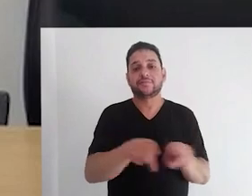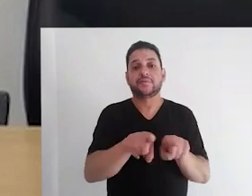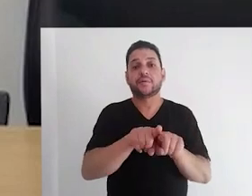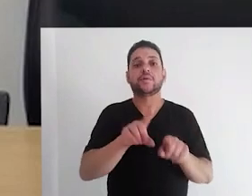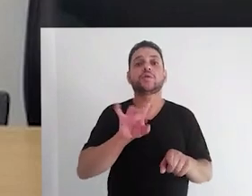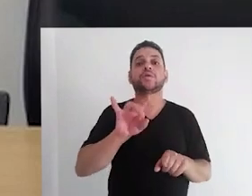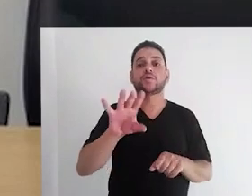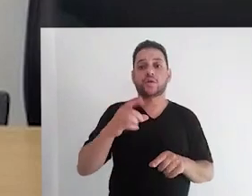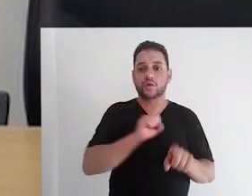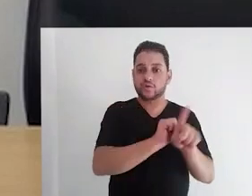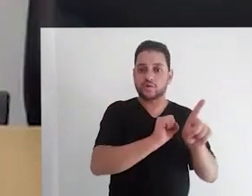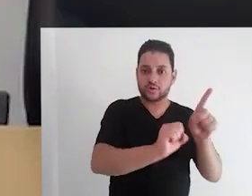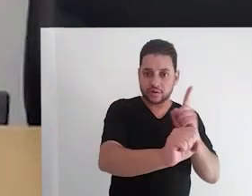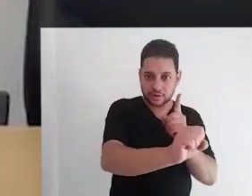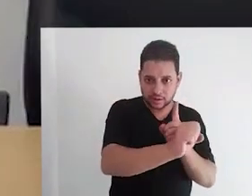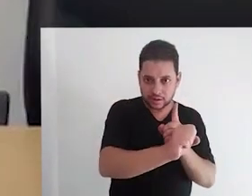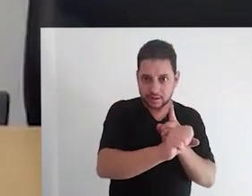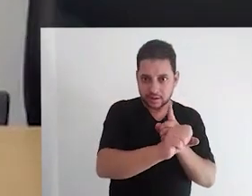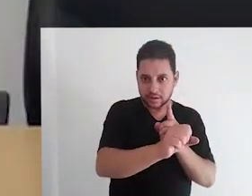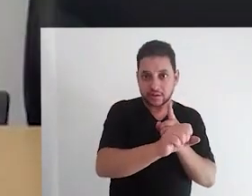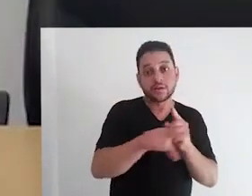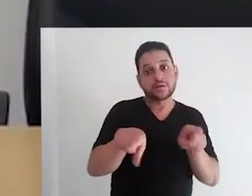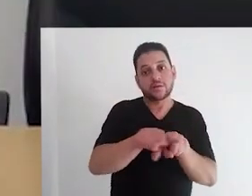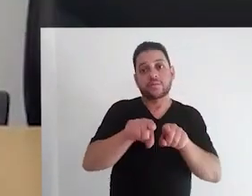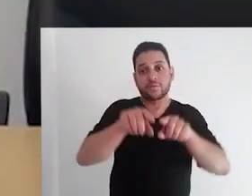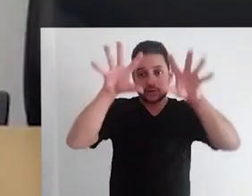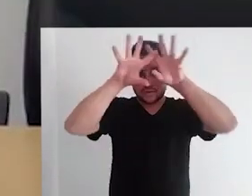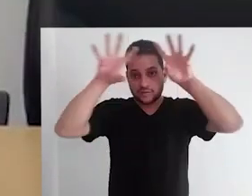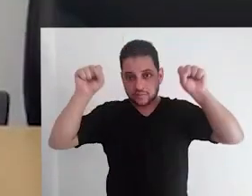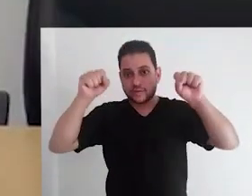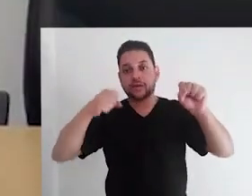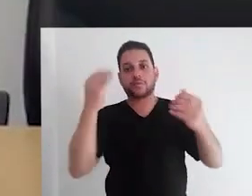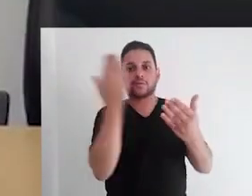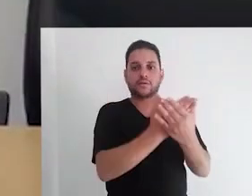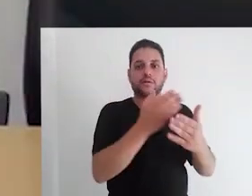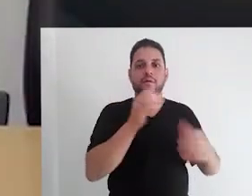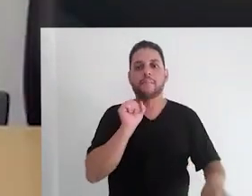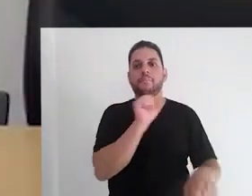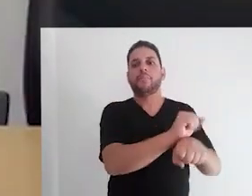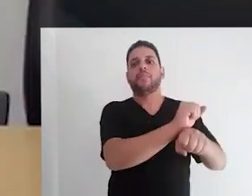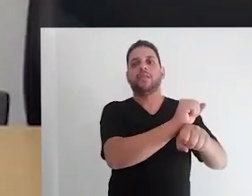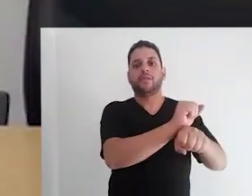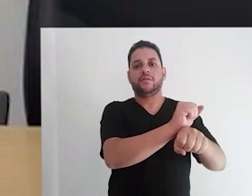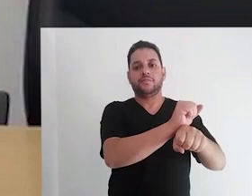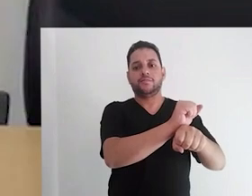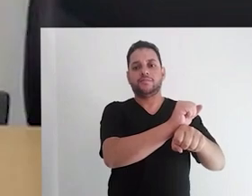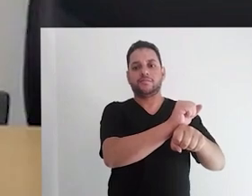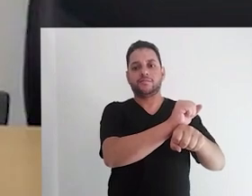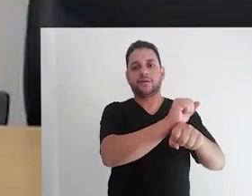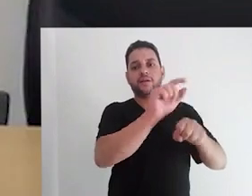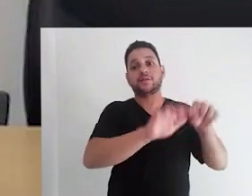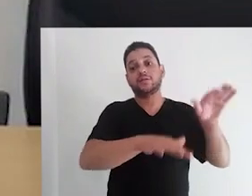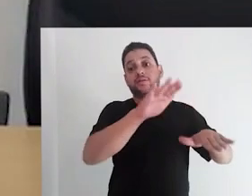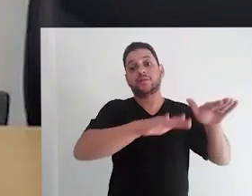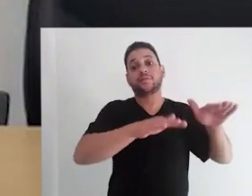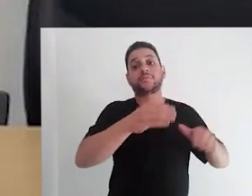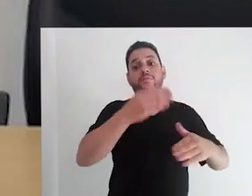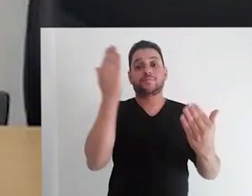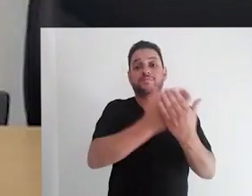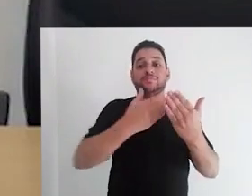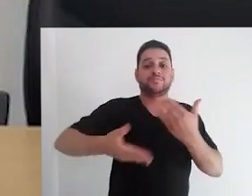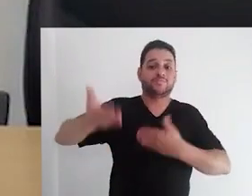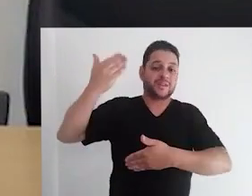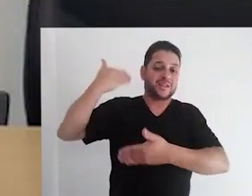nós não termos processos parados, por exemplo, na meta 2, que é a mais importante, que são os processos mais antigos, né? Então,